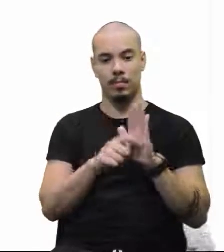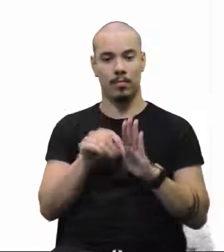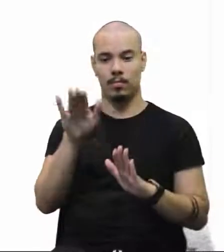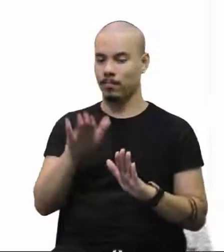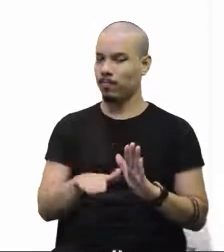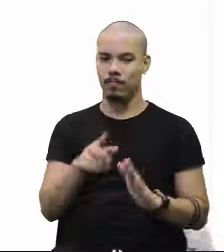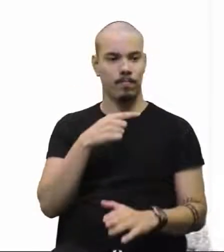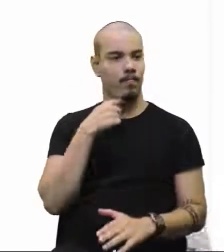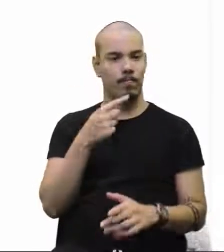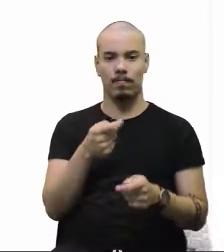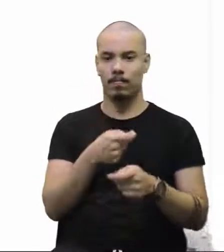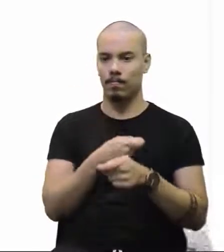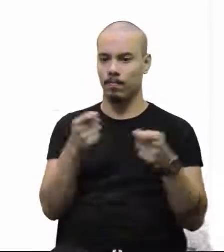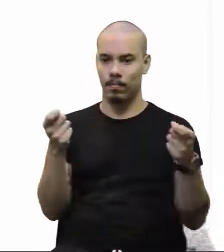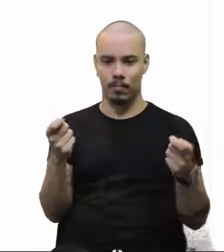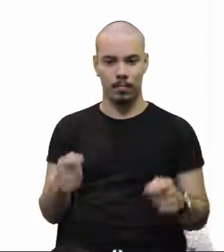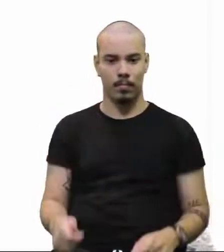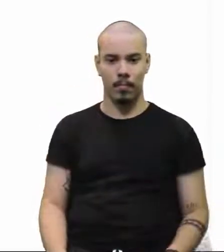né?